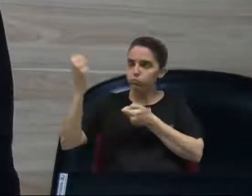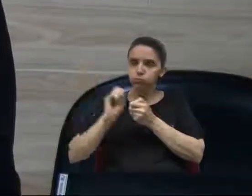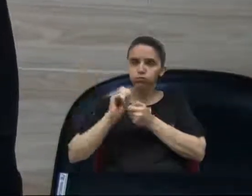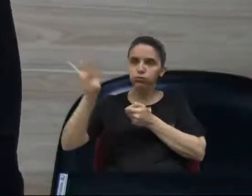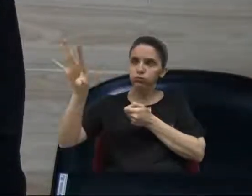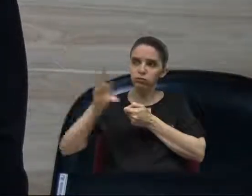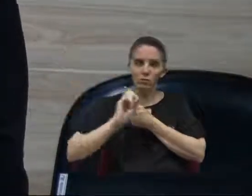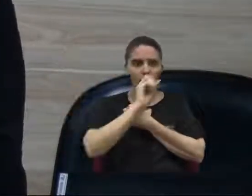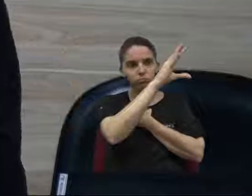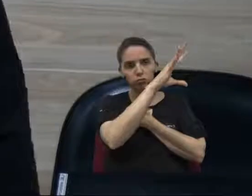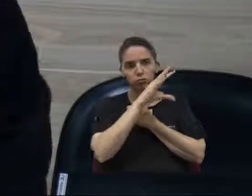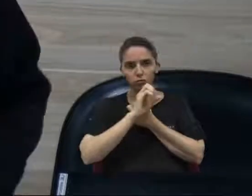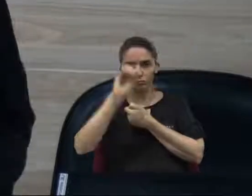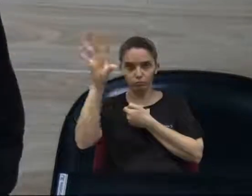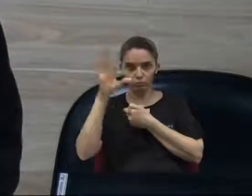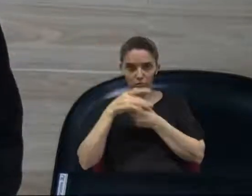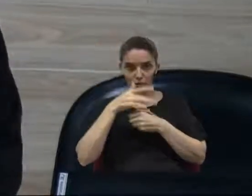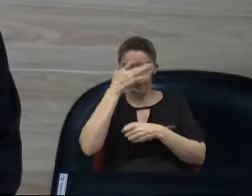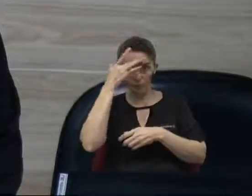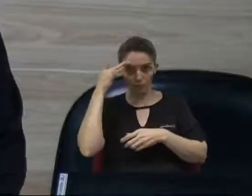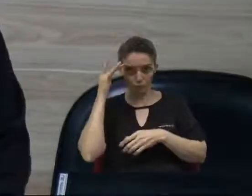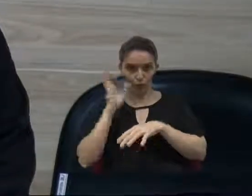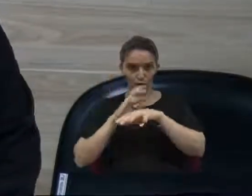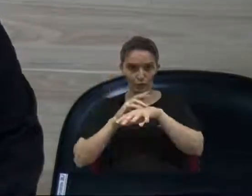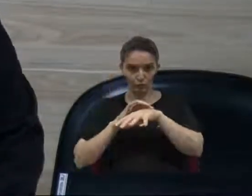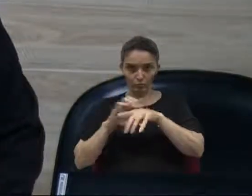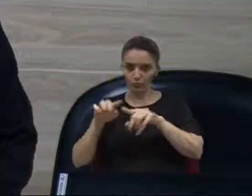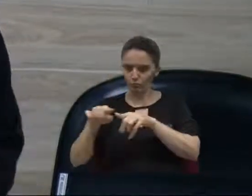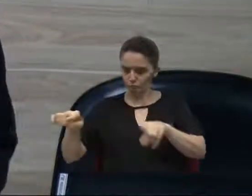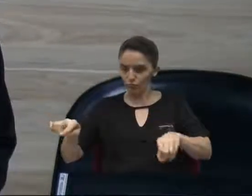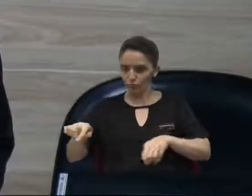ficarem dentro de cubículos.